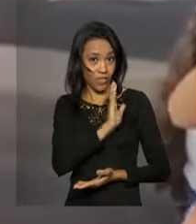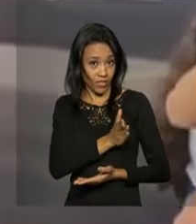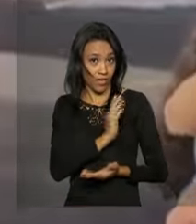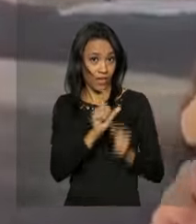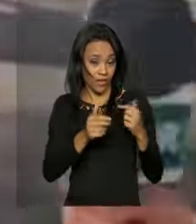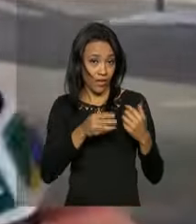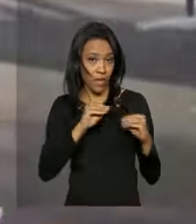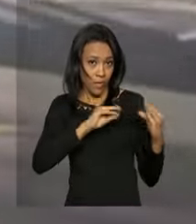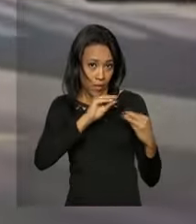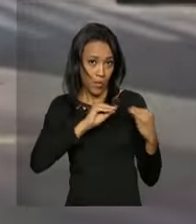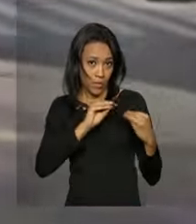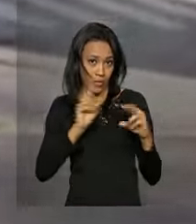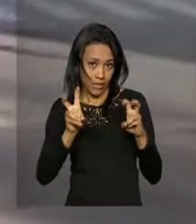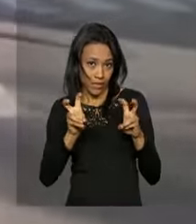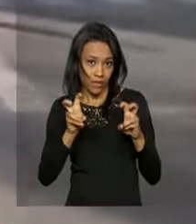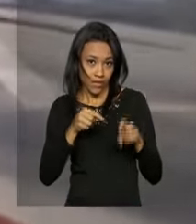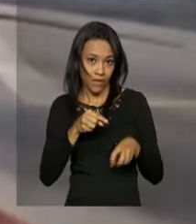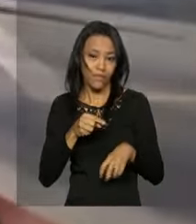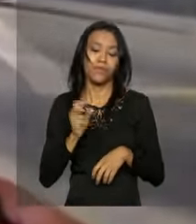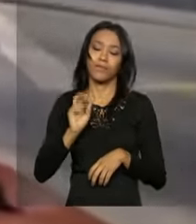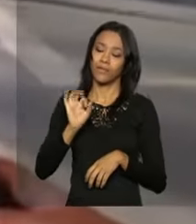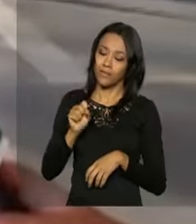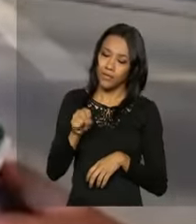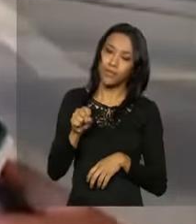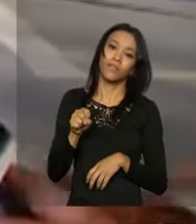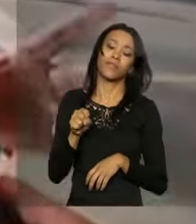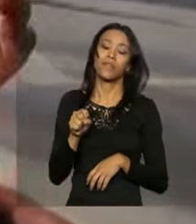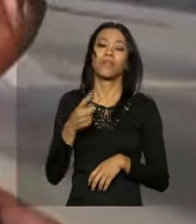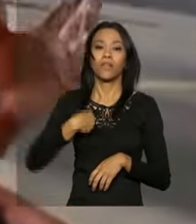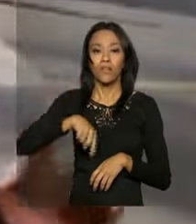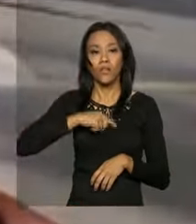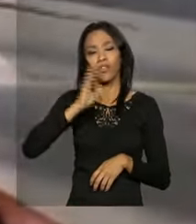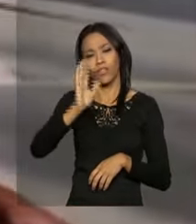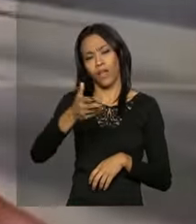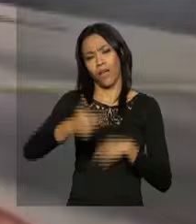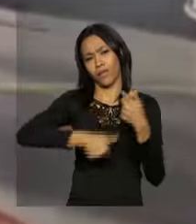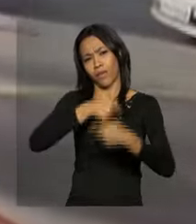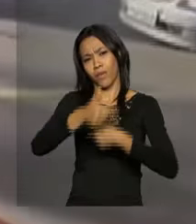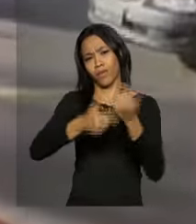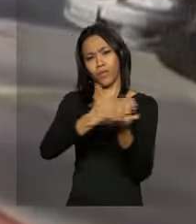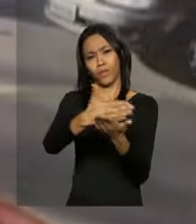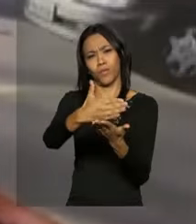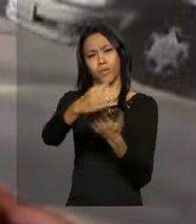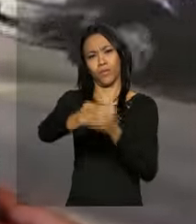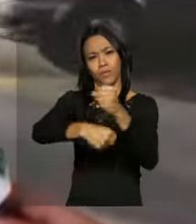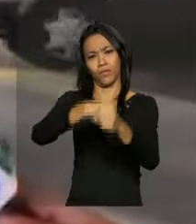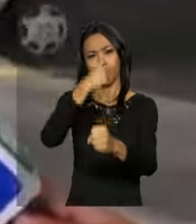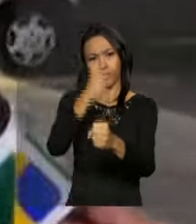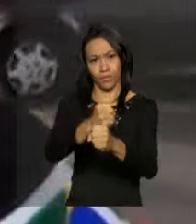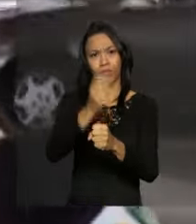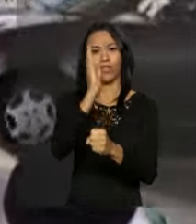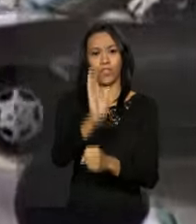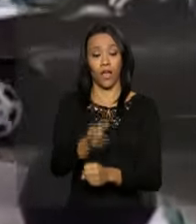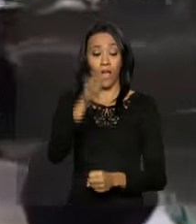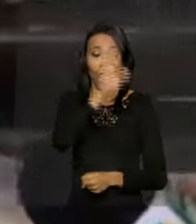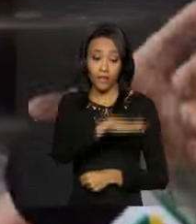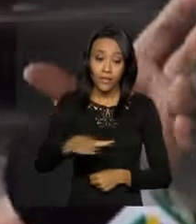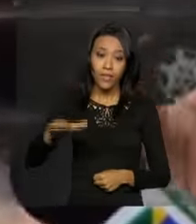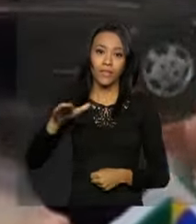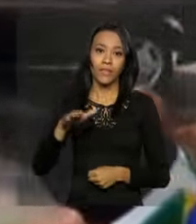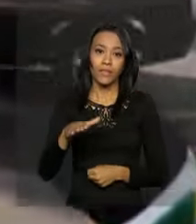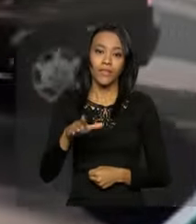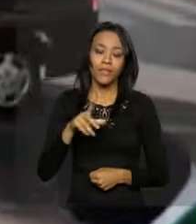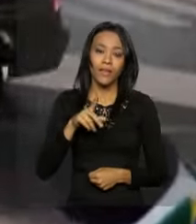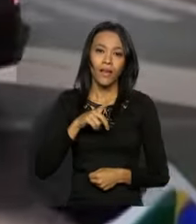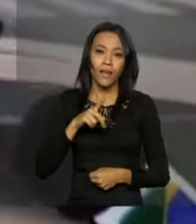conversando sobre isso aqui na escola. Com certeza, nós já estamos fazendo esse trabalho desde o início do ano. As crianças têm tido